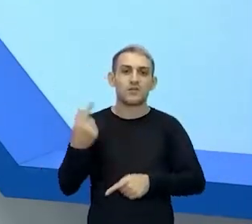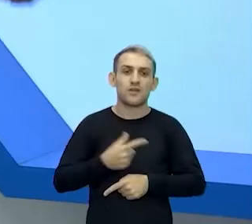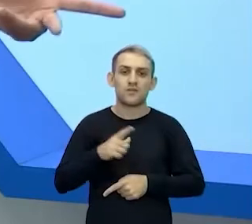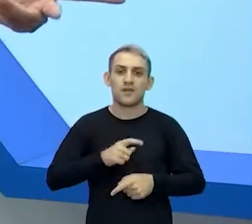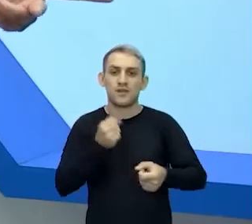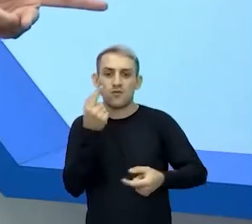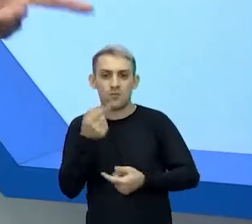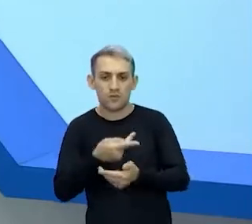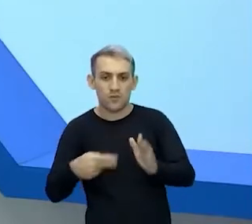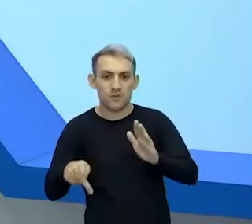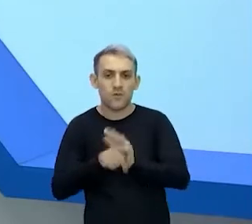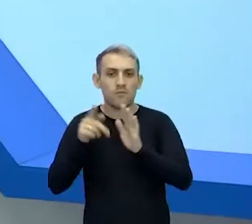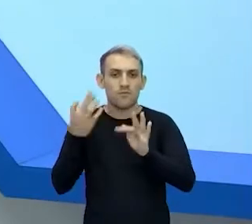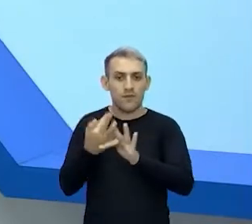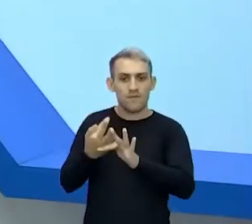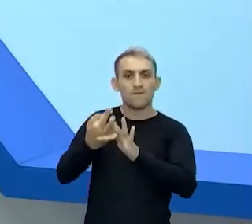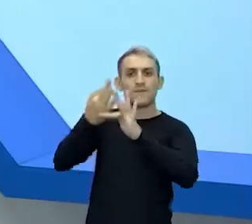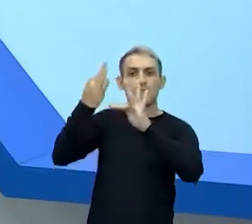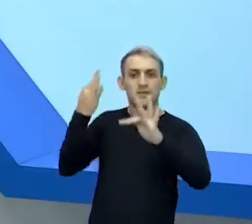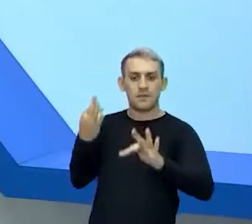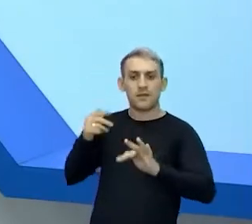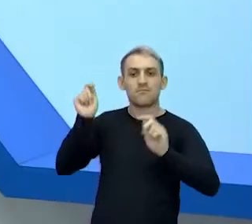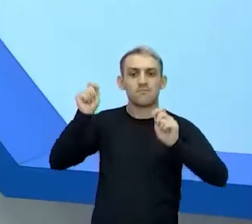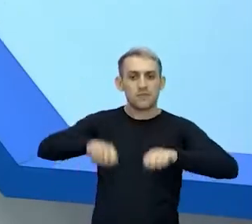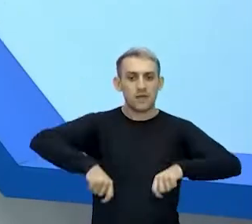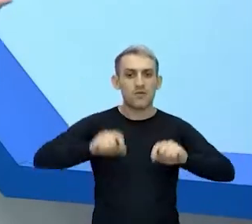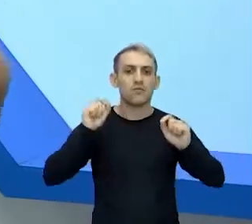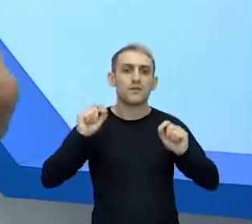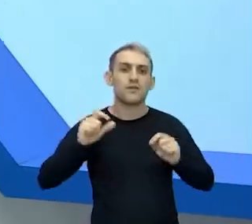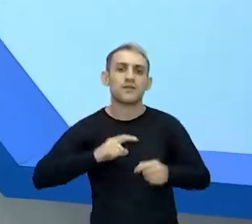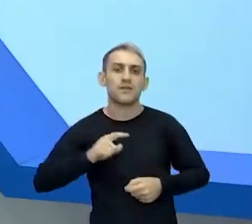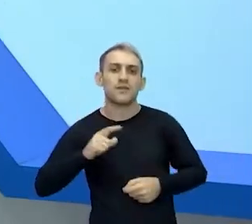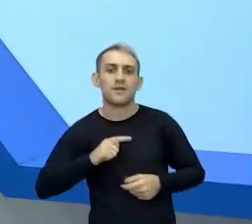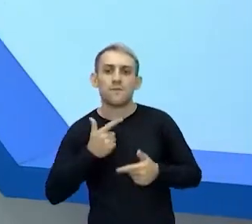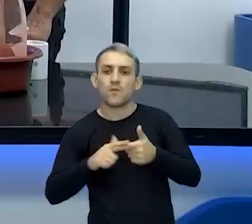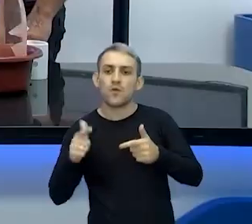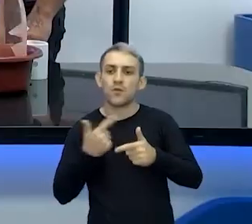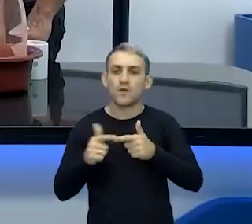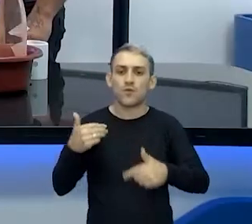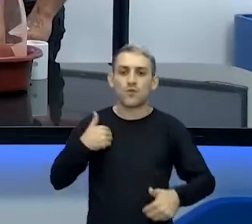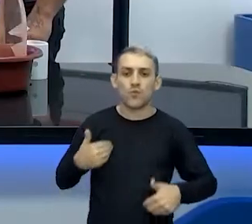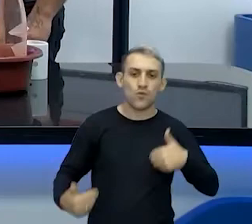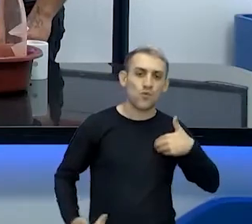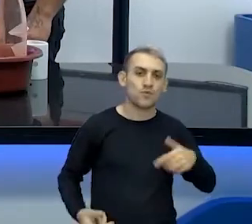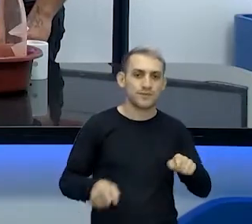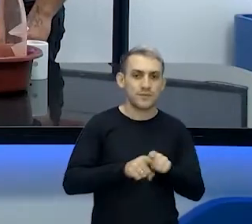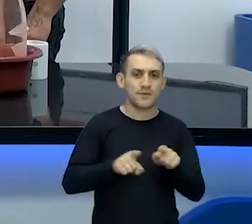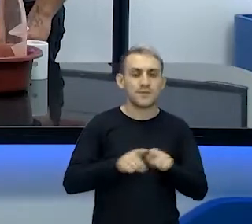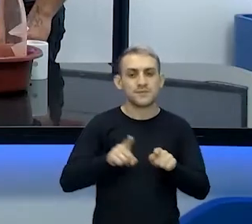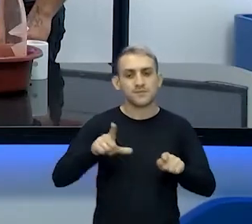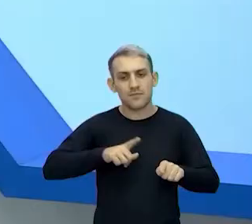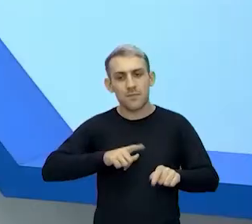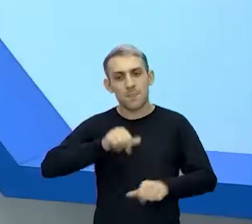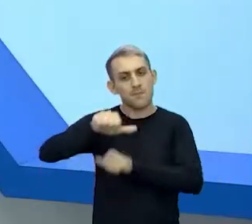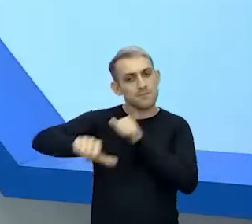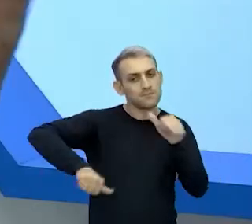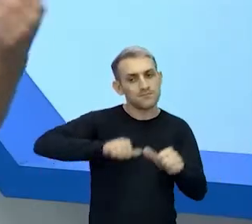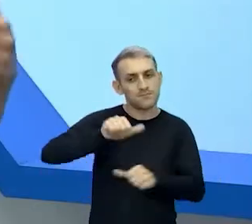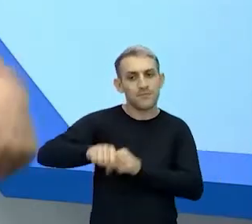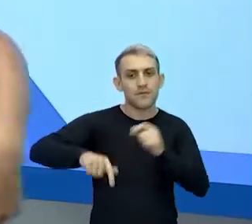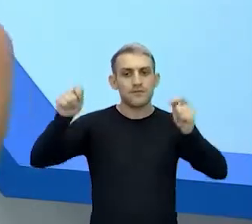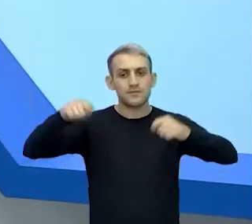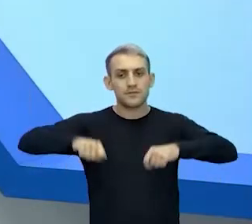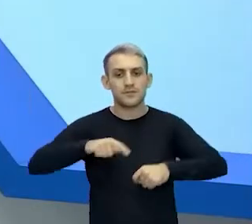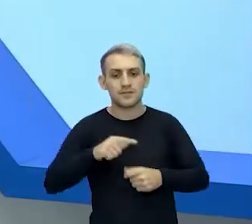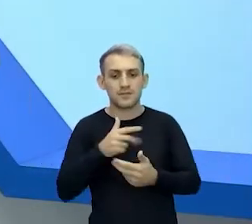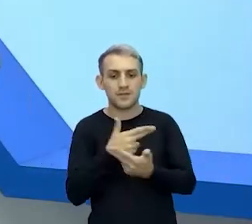ações físicas que acabam provocando aí, atuam no nosso corpo. E essas alterações podem causar uma coisa que